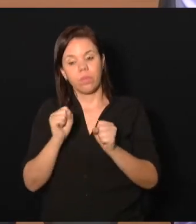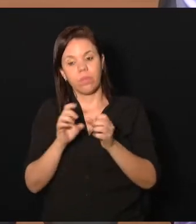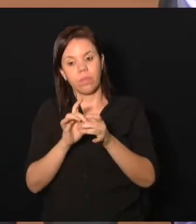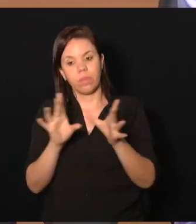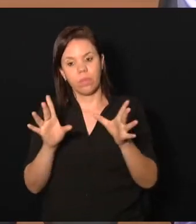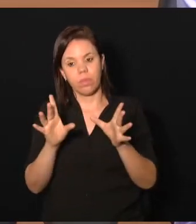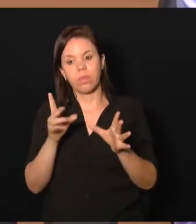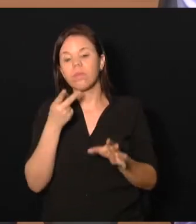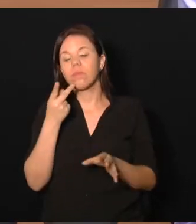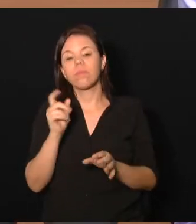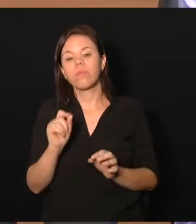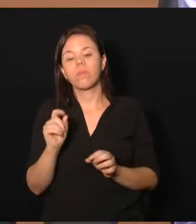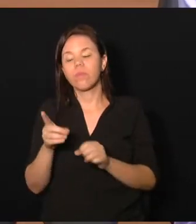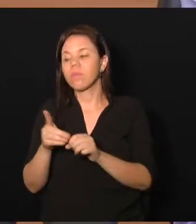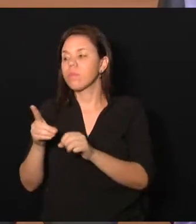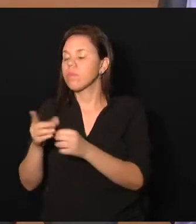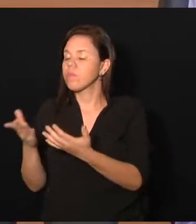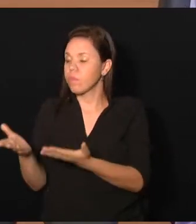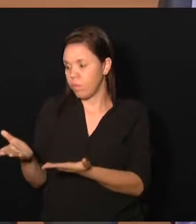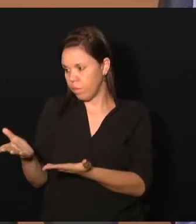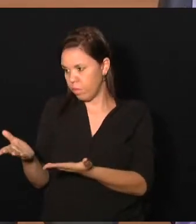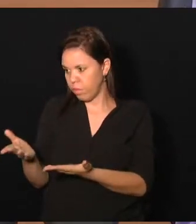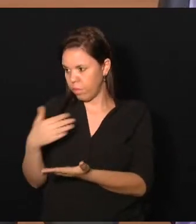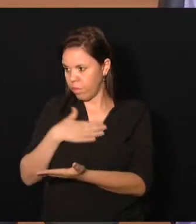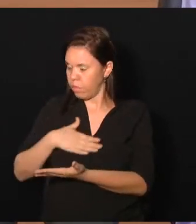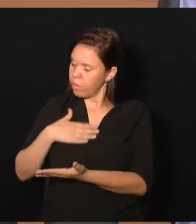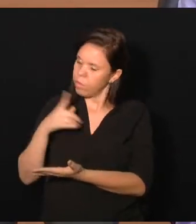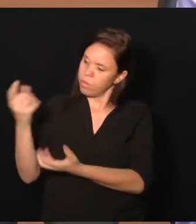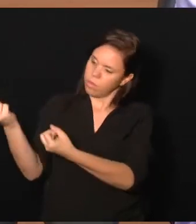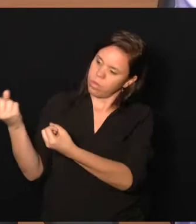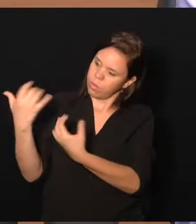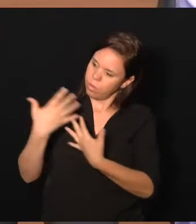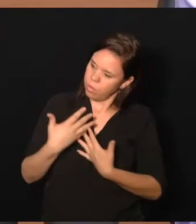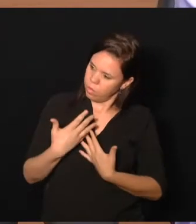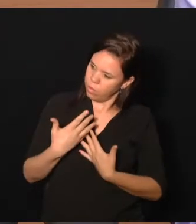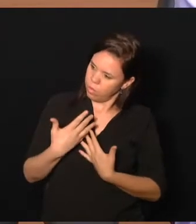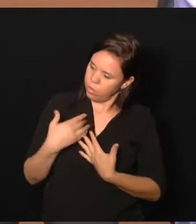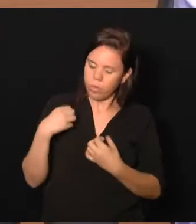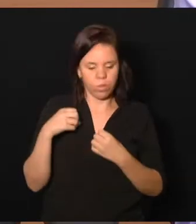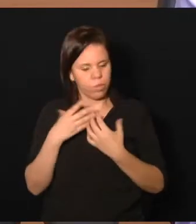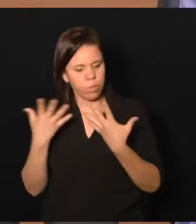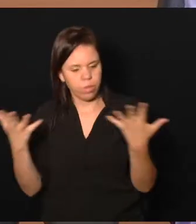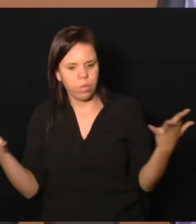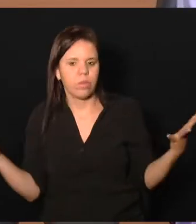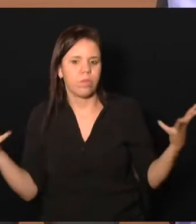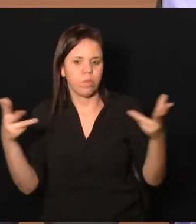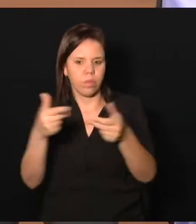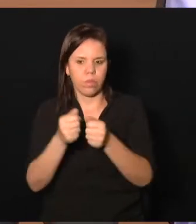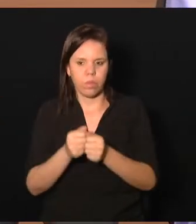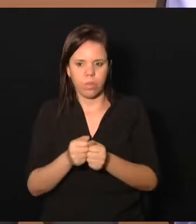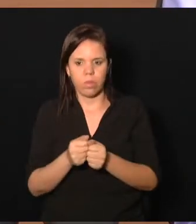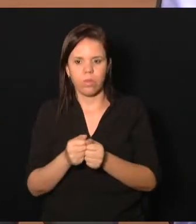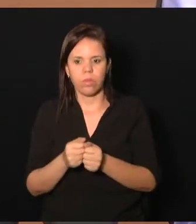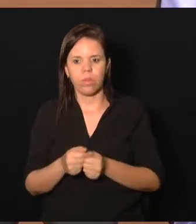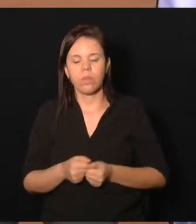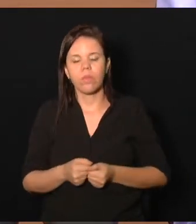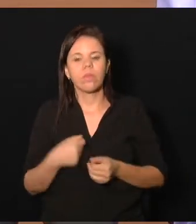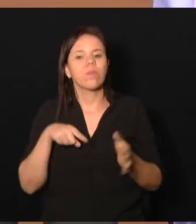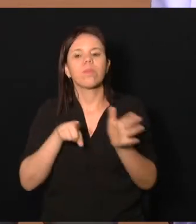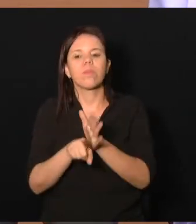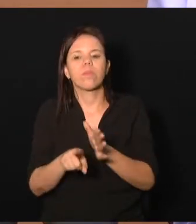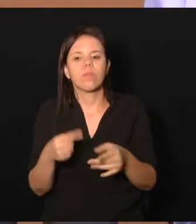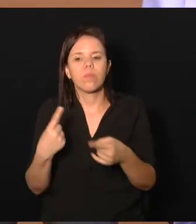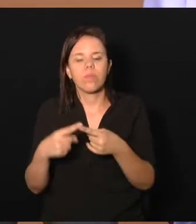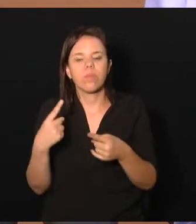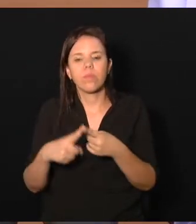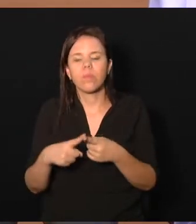Rafael, eu gostaria de que o senhor me falasse, aliás, nos falasse, quando eu perguntei por que